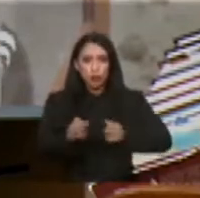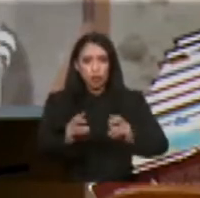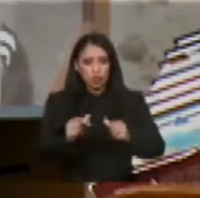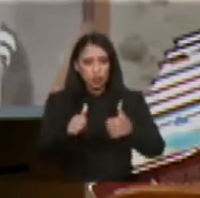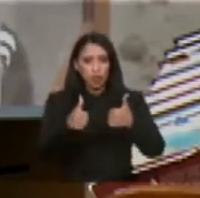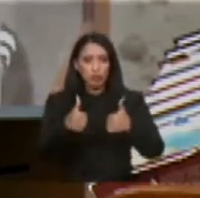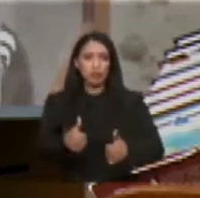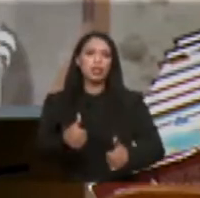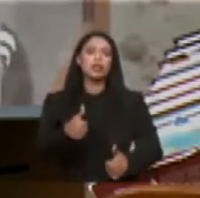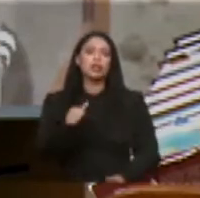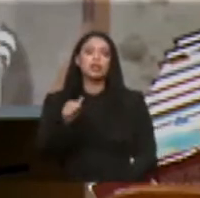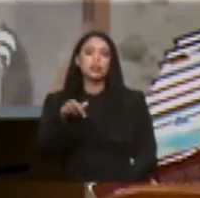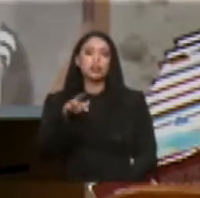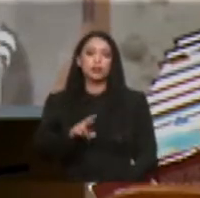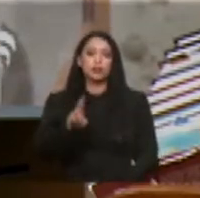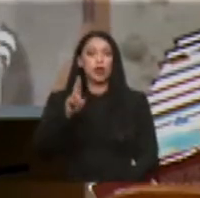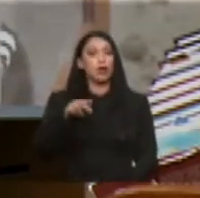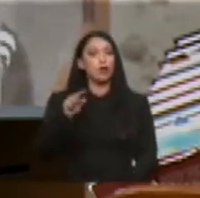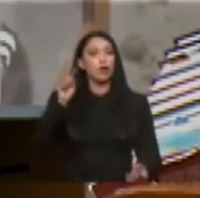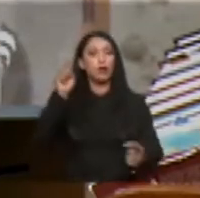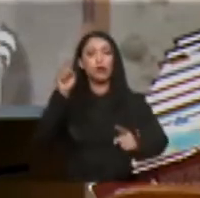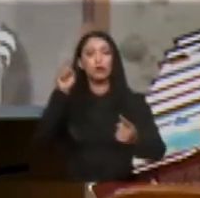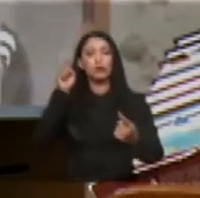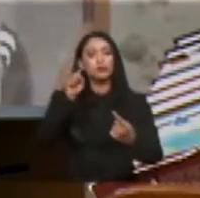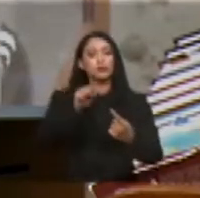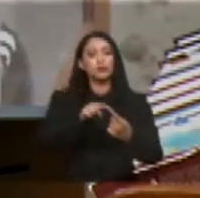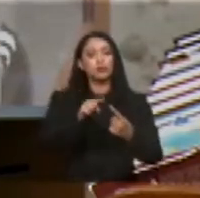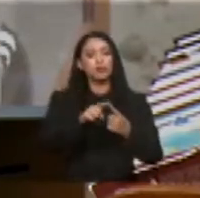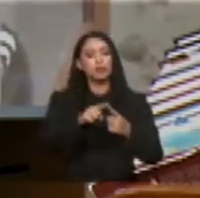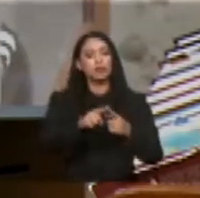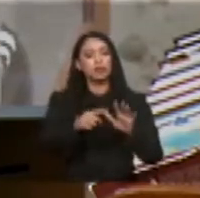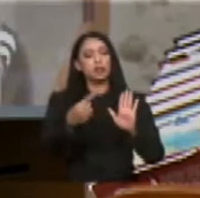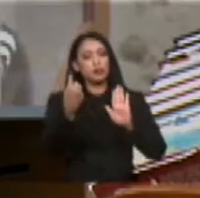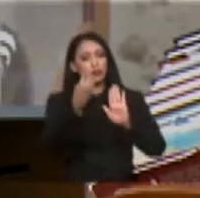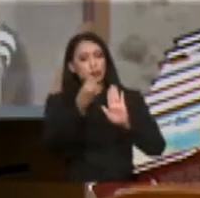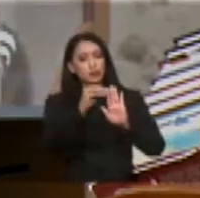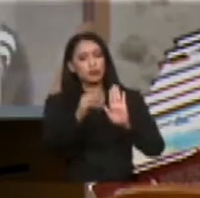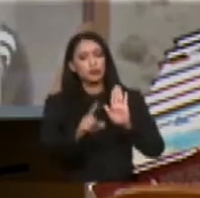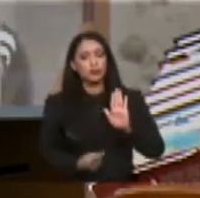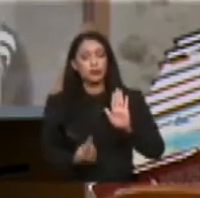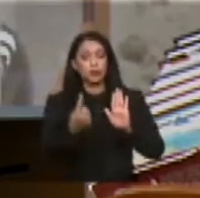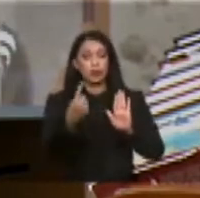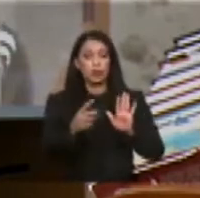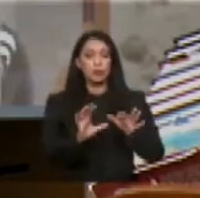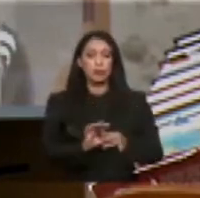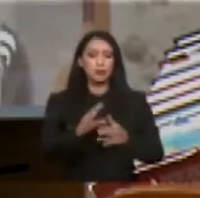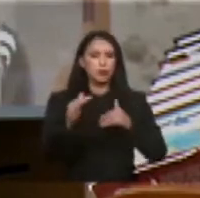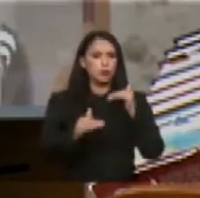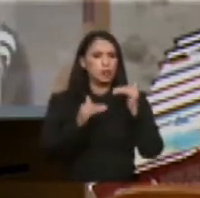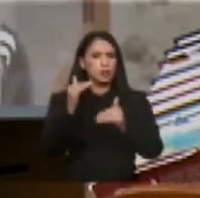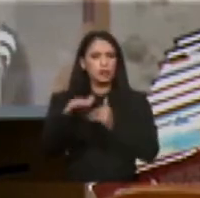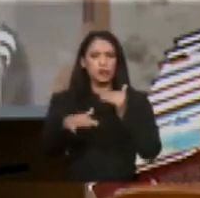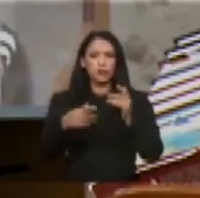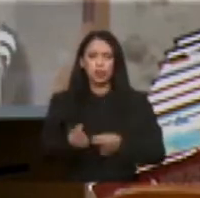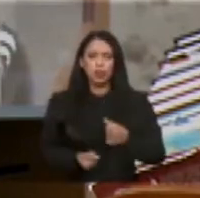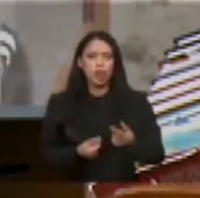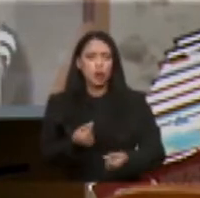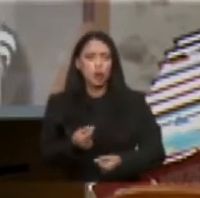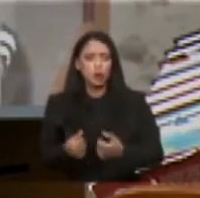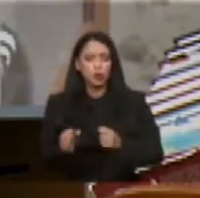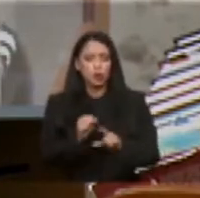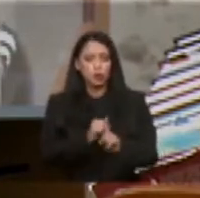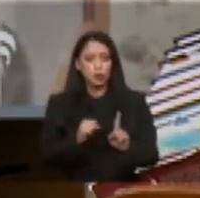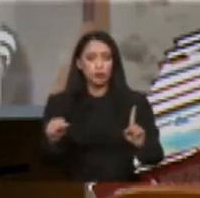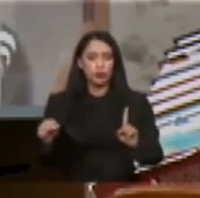do Ar, com a finalidade explicitada no seu item 1, de permitir o desenvolvimento econômico e social